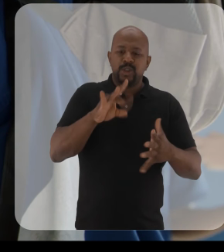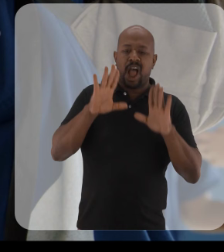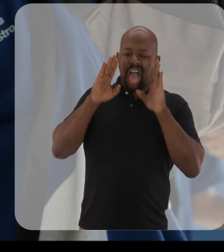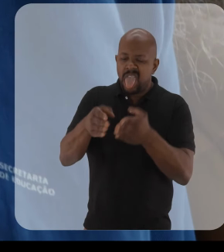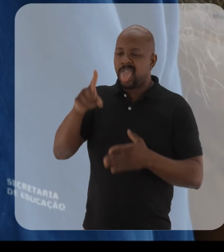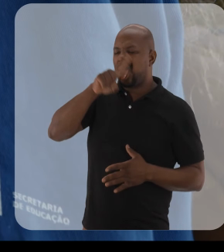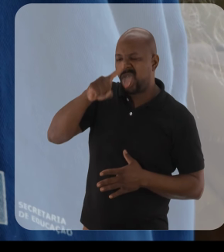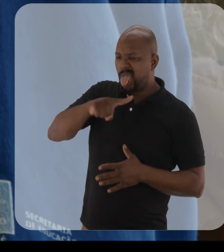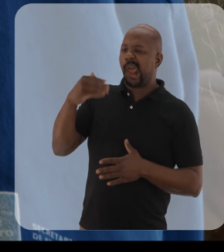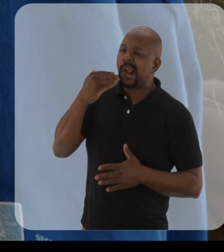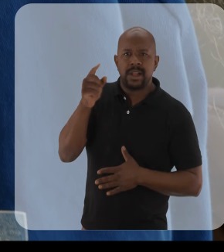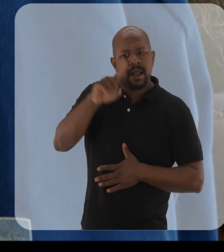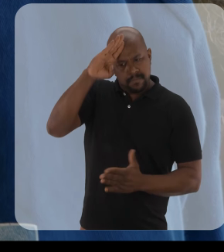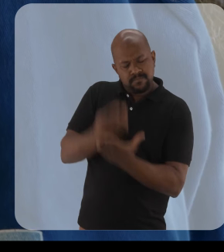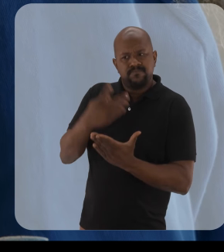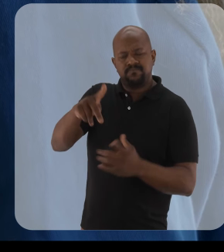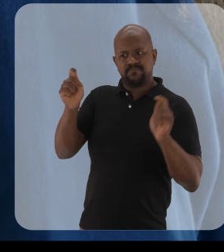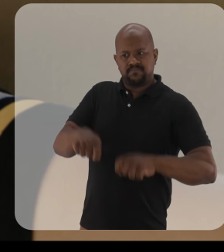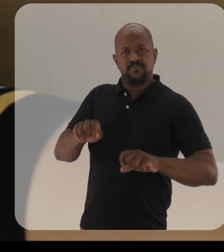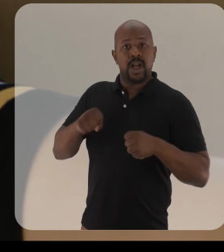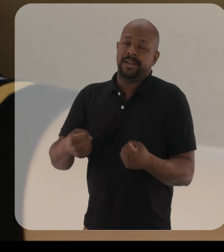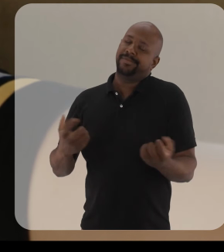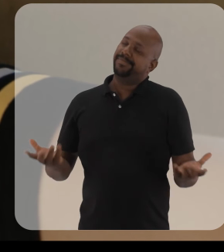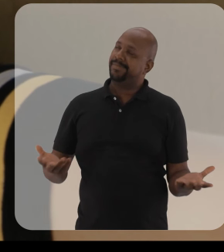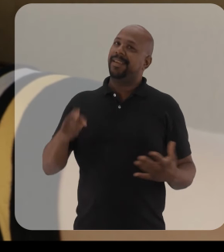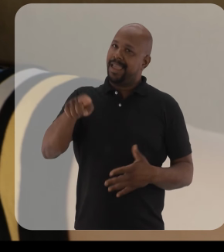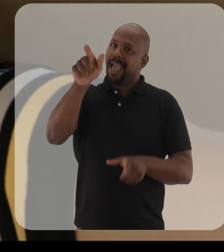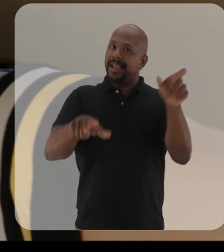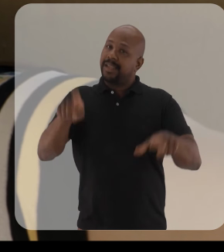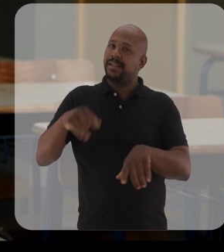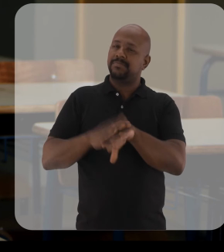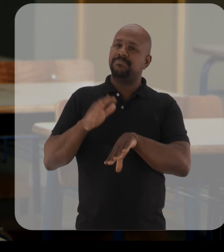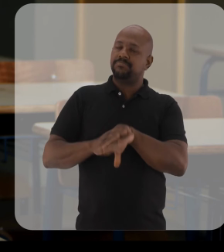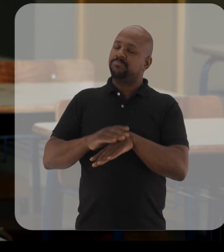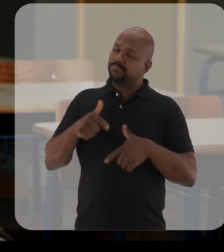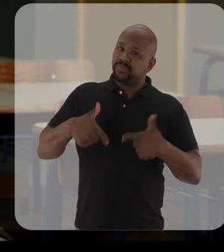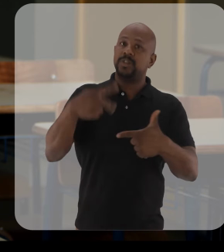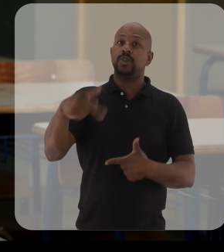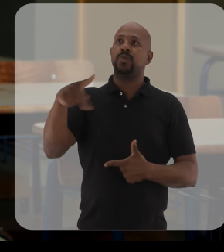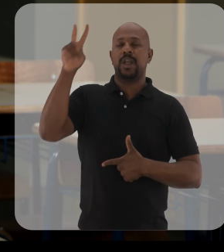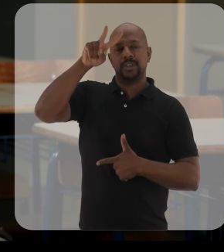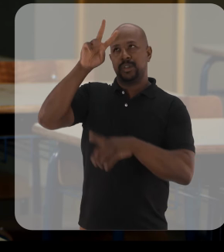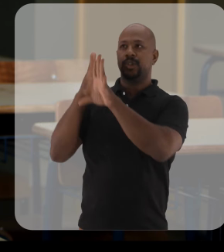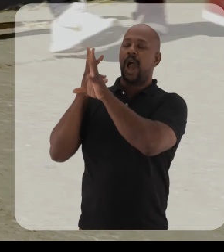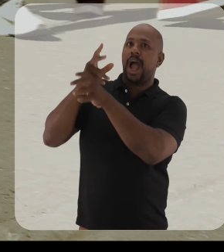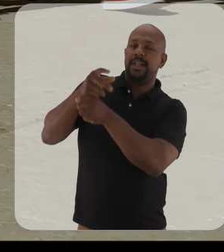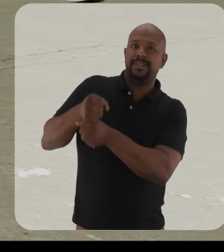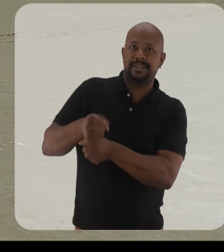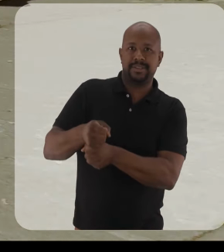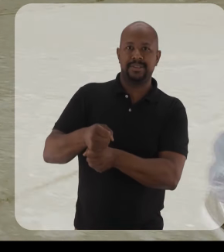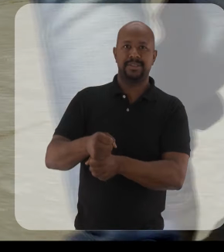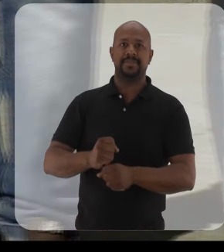somente focar em suas falhas, mas acreditar em suas potencialidades. Afinal de contas, eles são os protagonistas de suas próprias histórias.